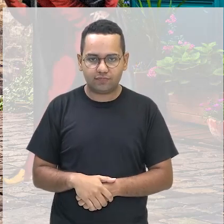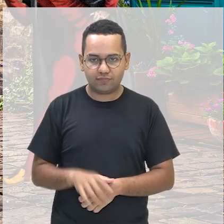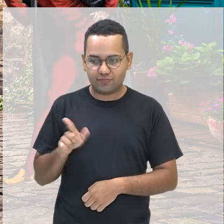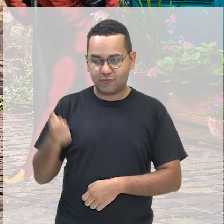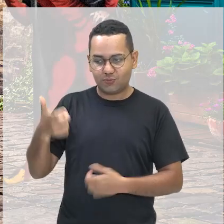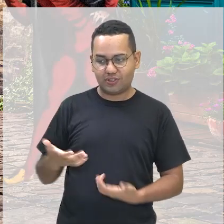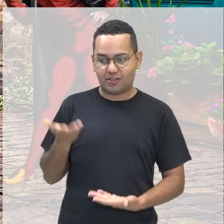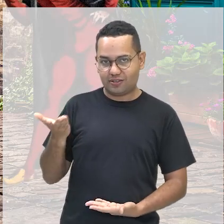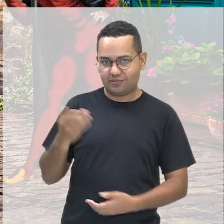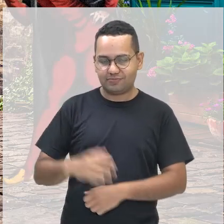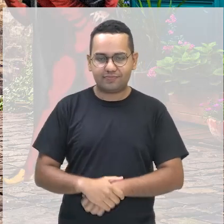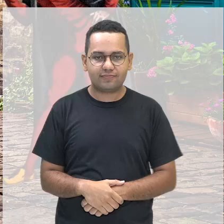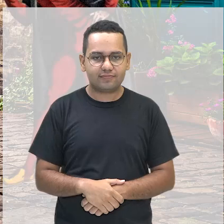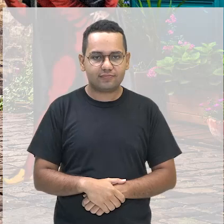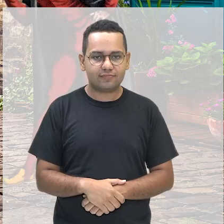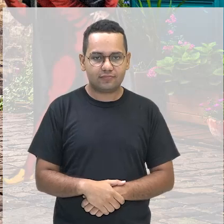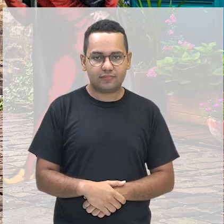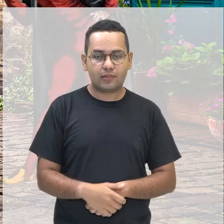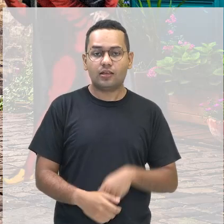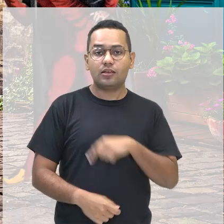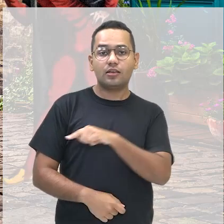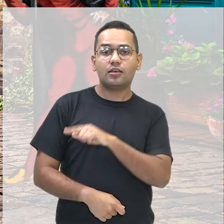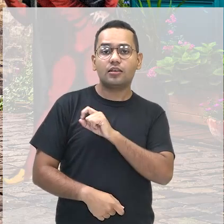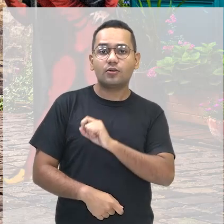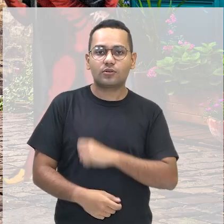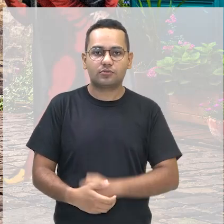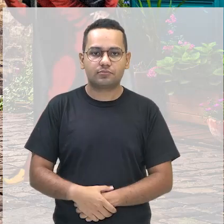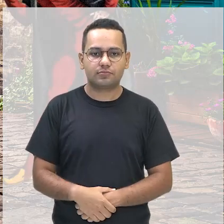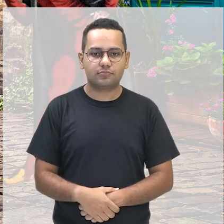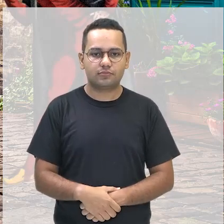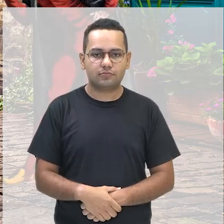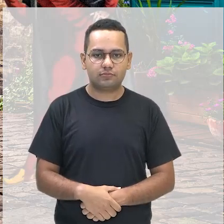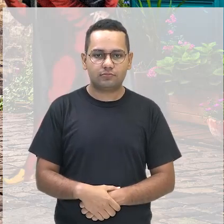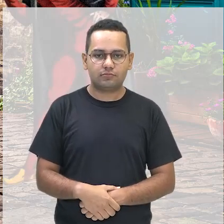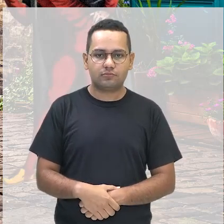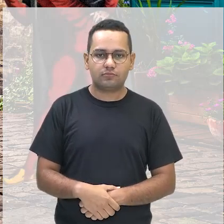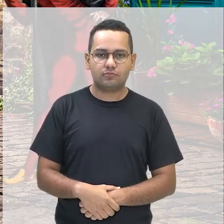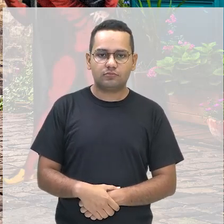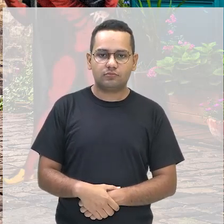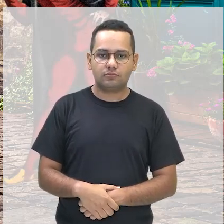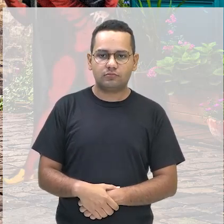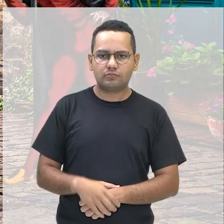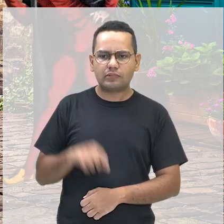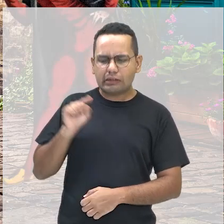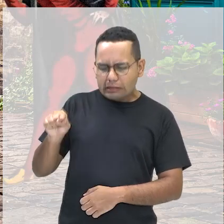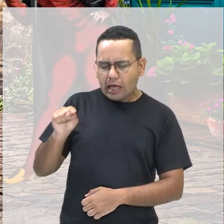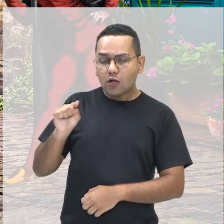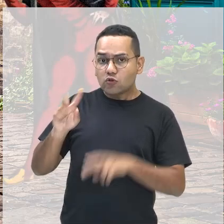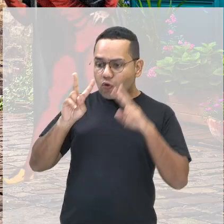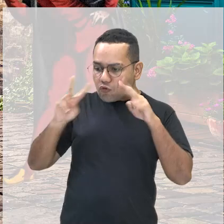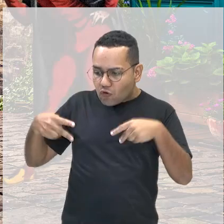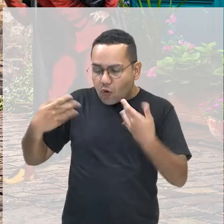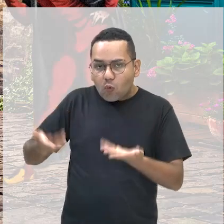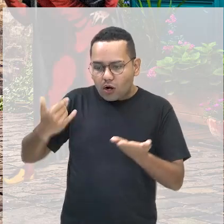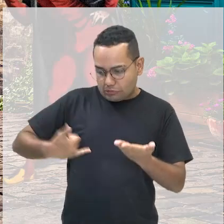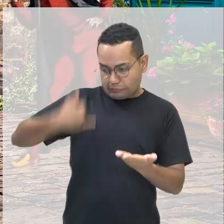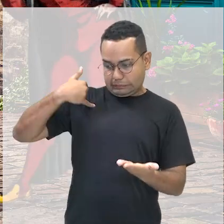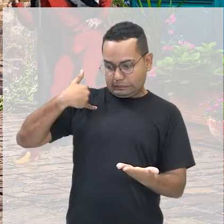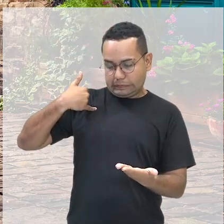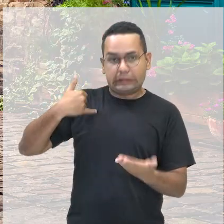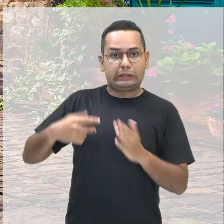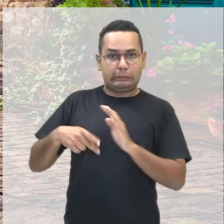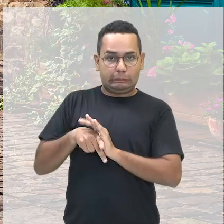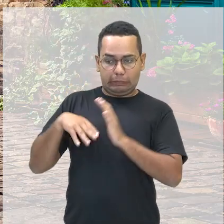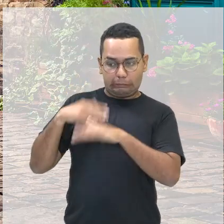o Pantalone. O Pantalone, ele é inteiramente baseado na ganância e no ego, pois ele tem